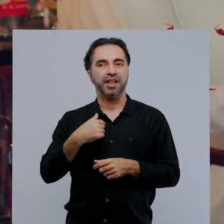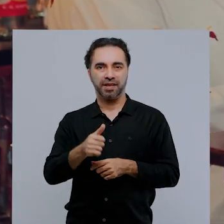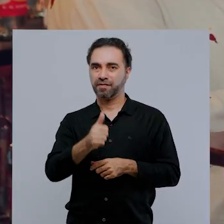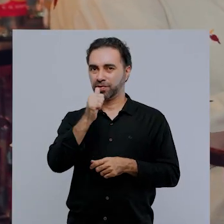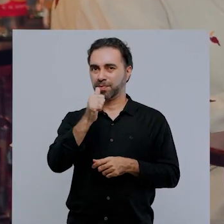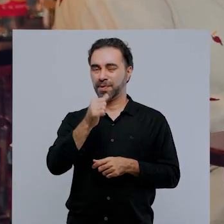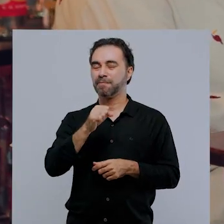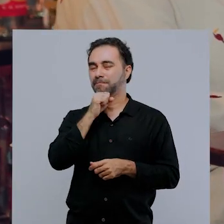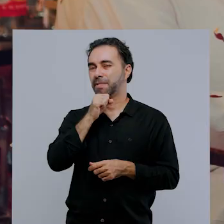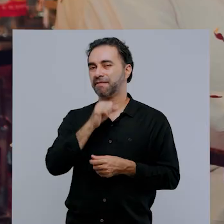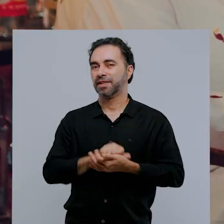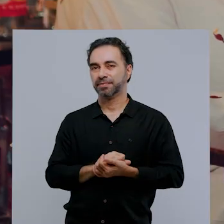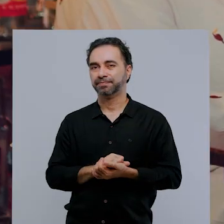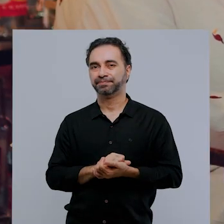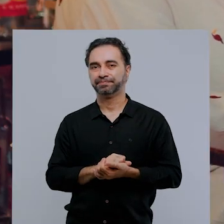mais envelhecida.